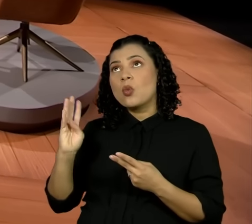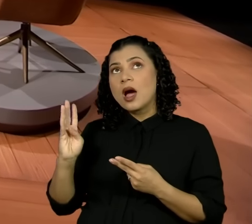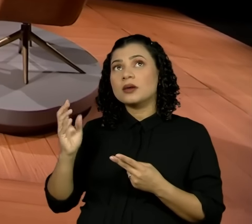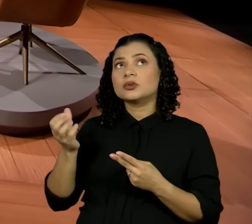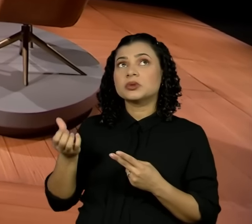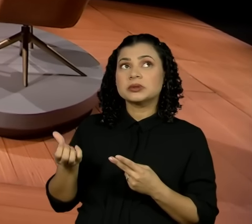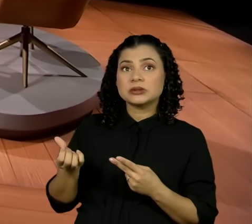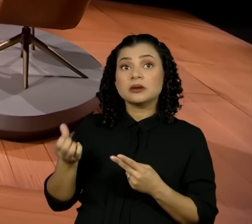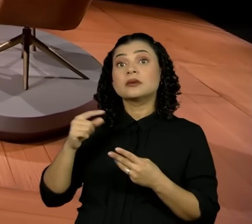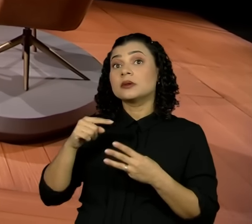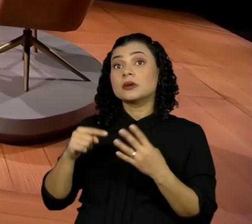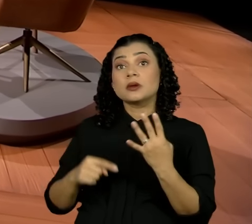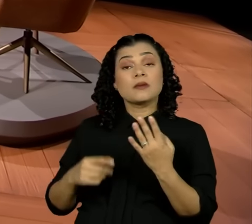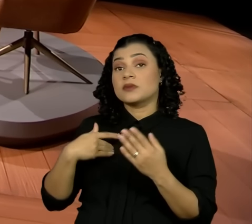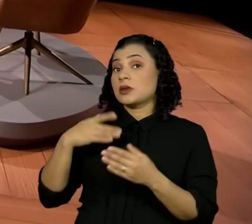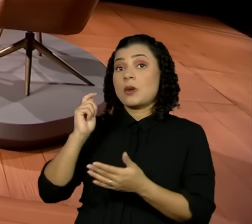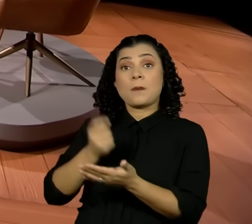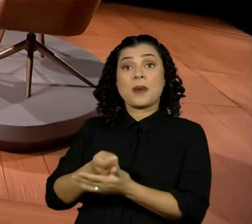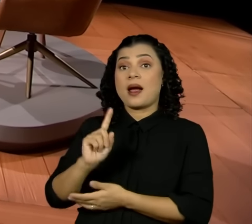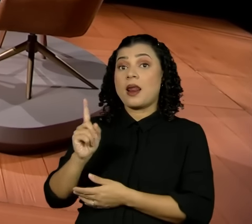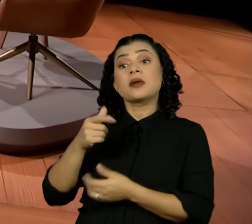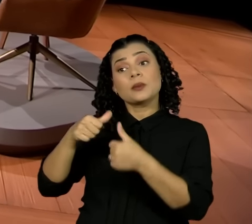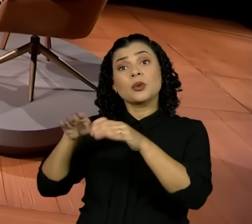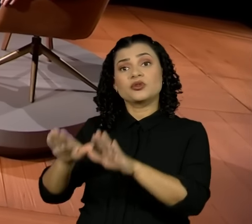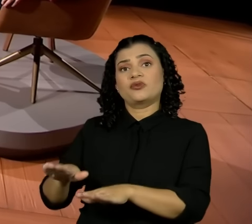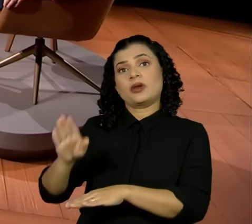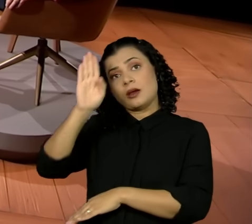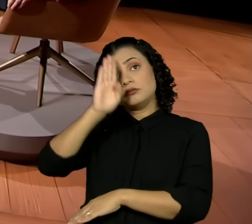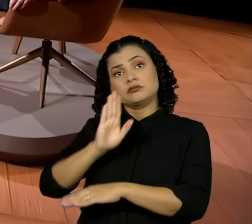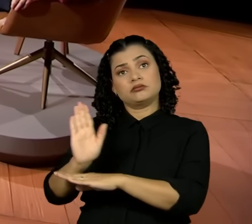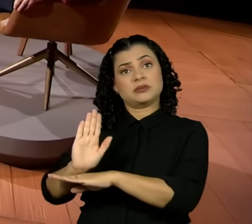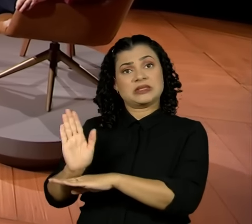e você não paga nada, você pode ficar no cinema. Falei, é? E fiquei.